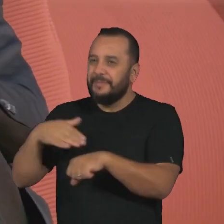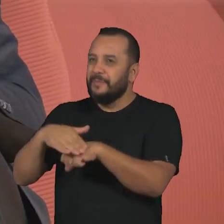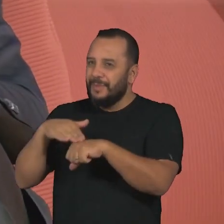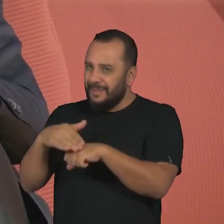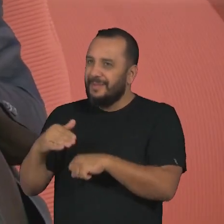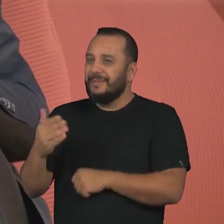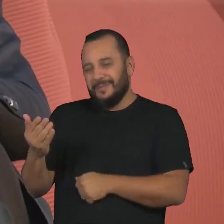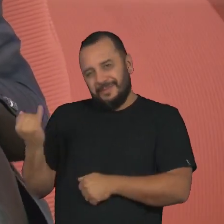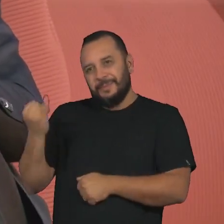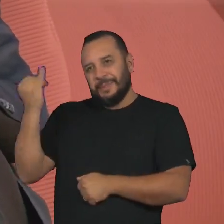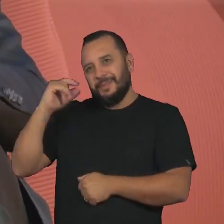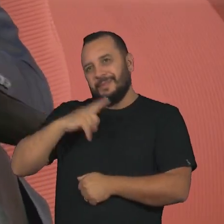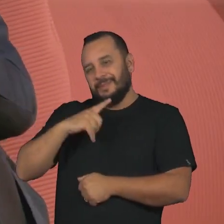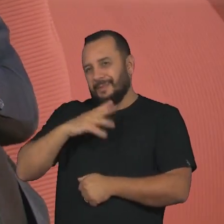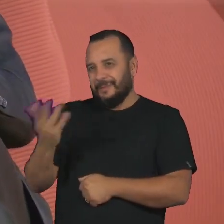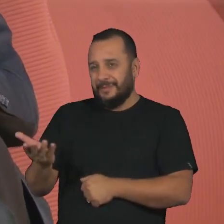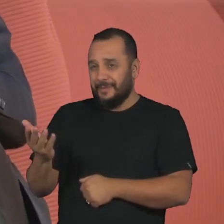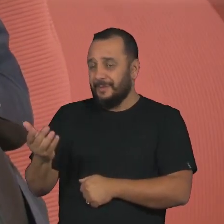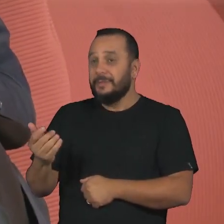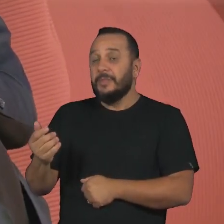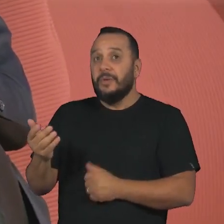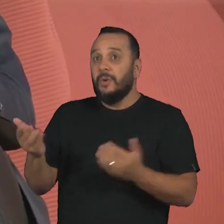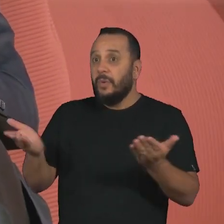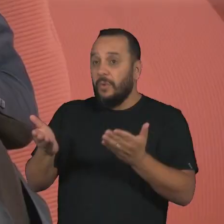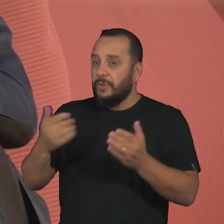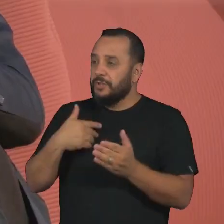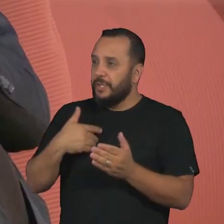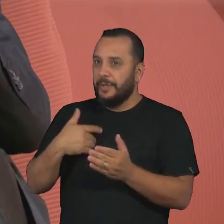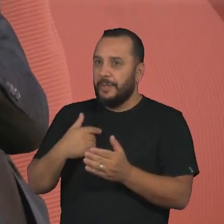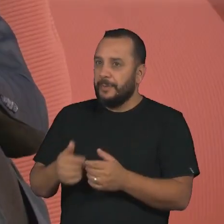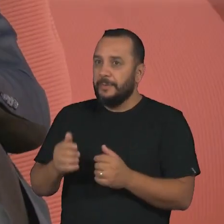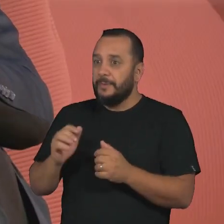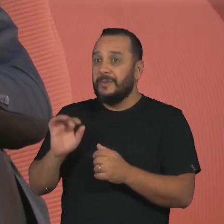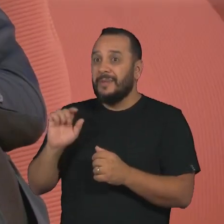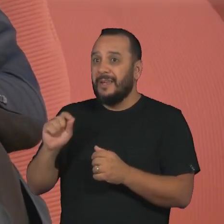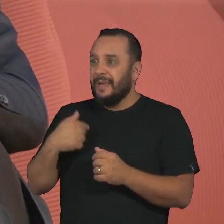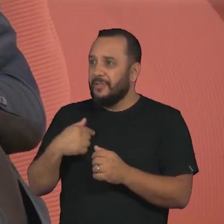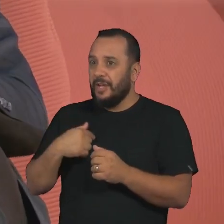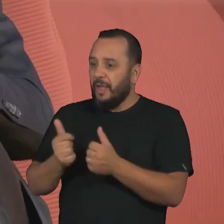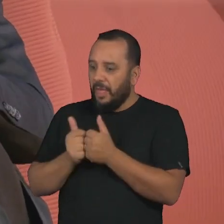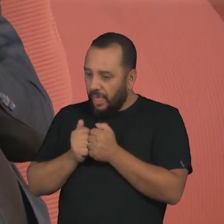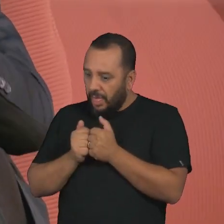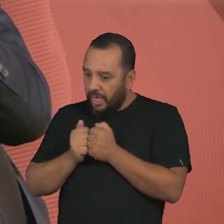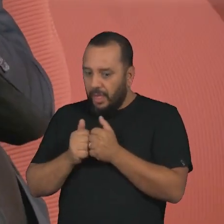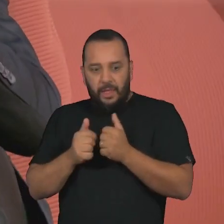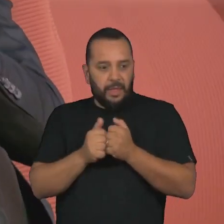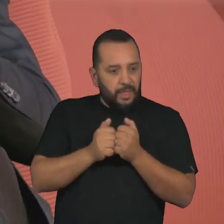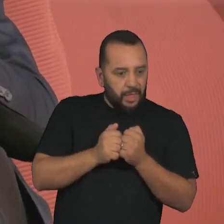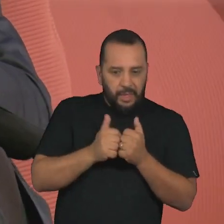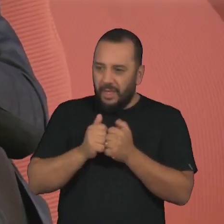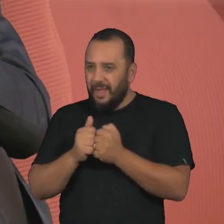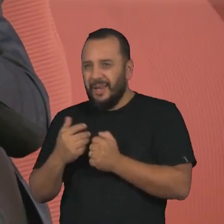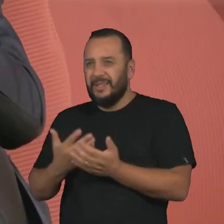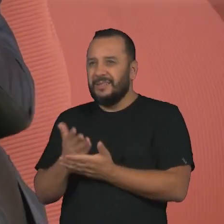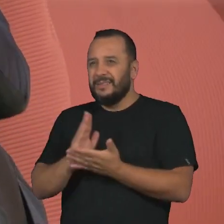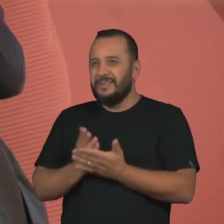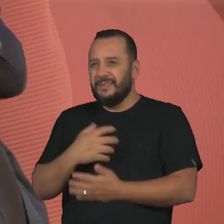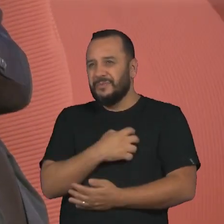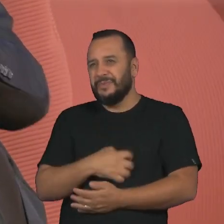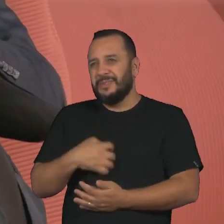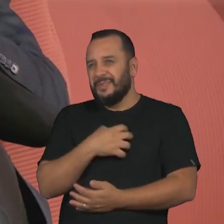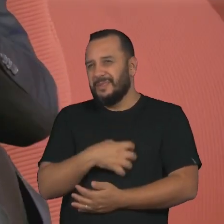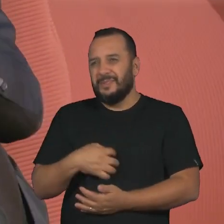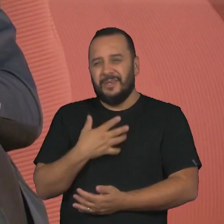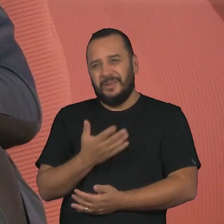das frustrações também, porque a gente encontrar com o outro é um continente, né? E aí tem frustração, não é tudo que a gente quer que o outro